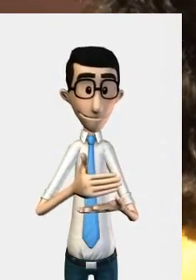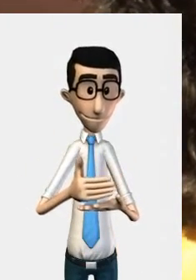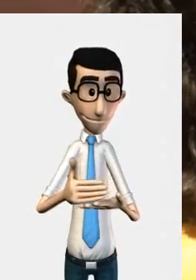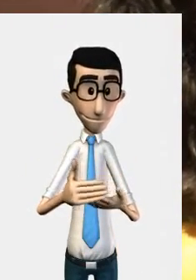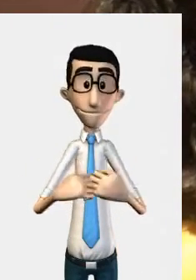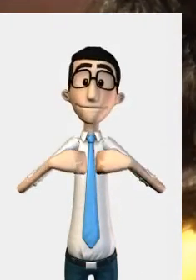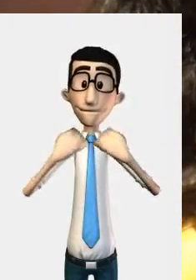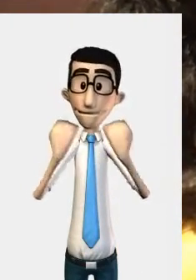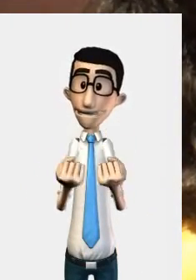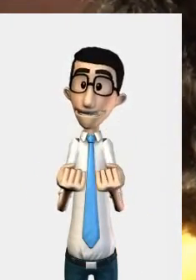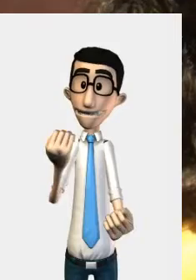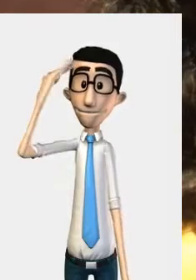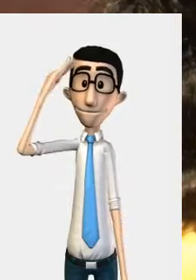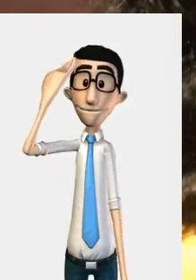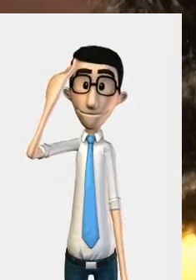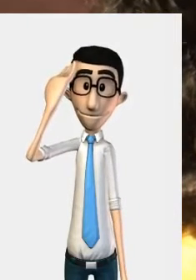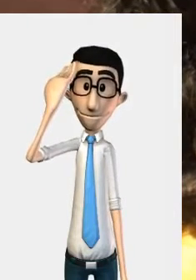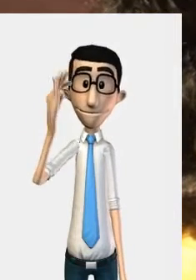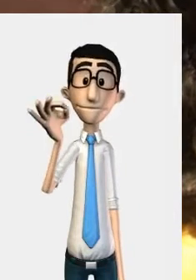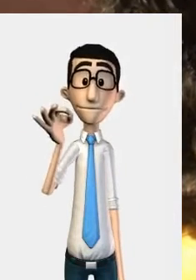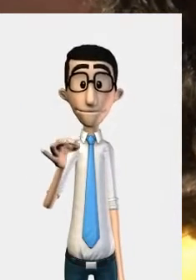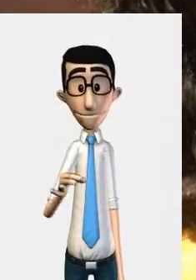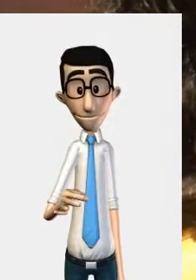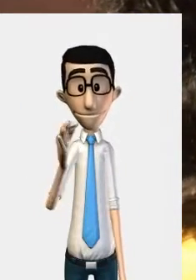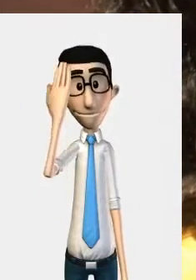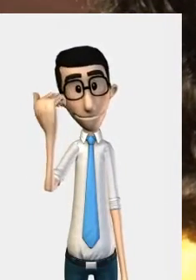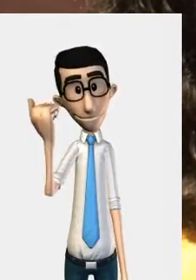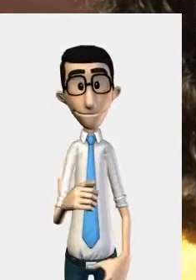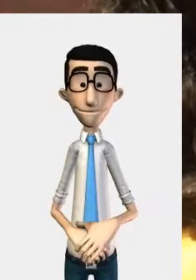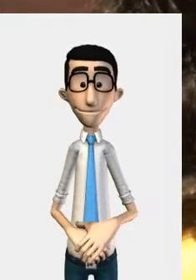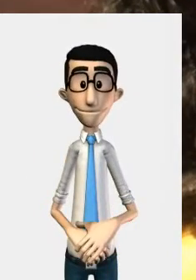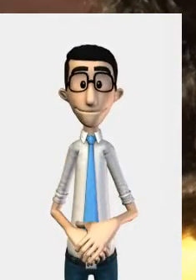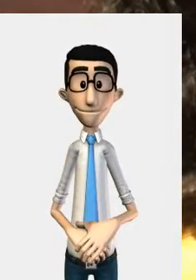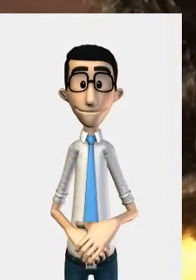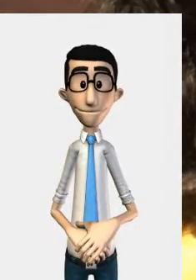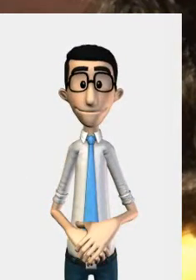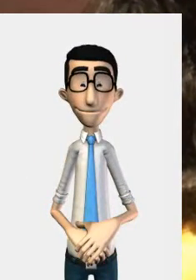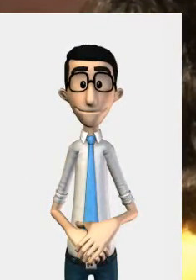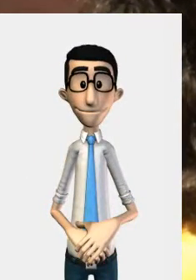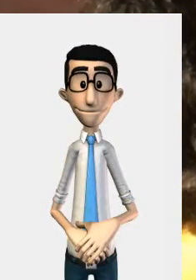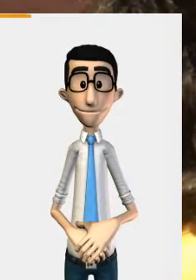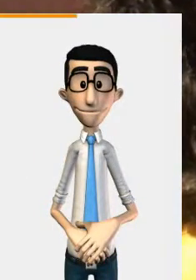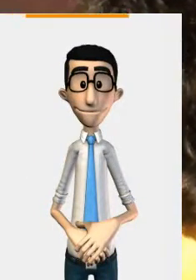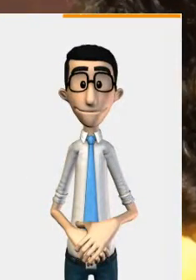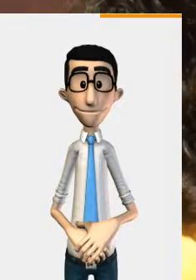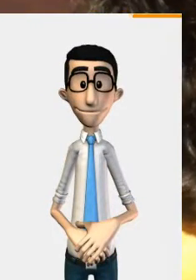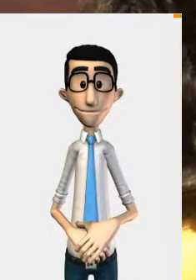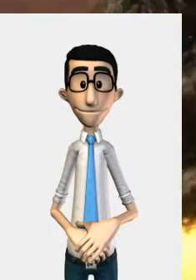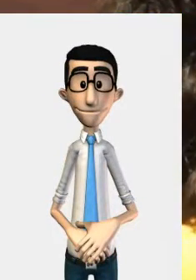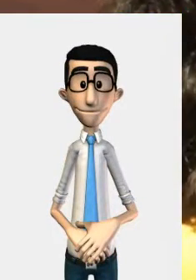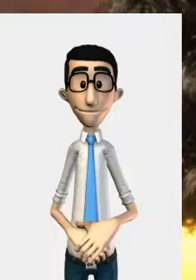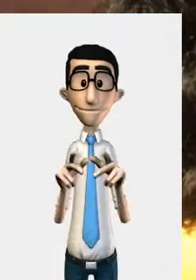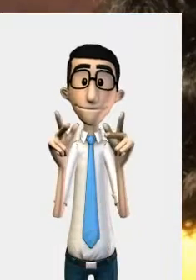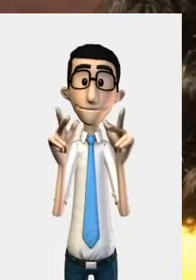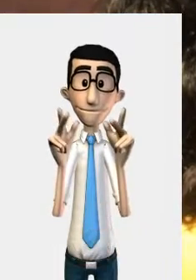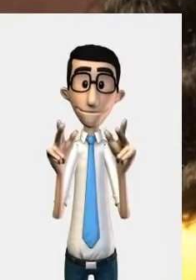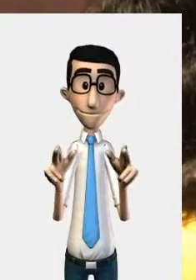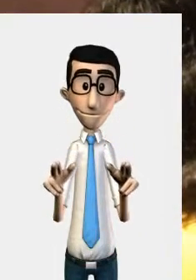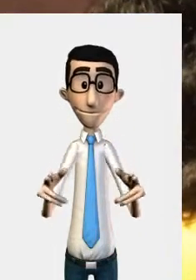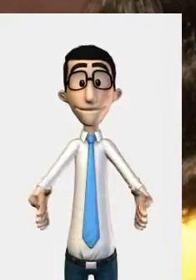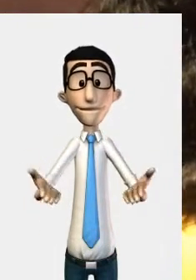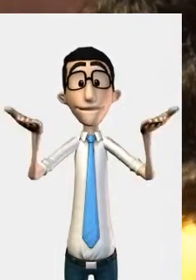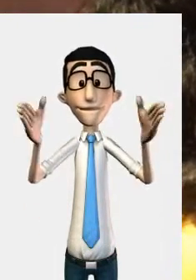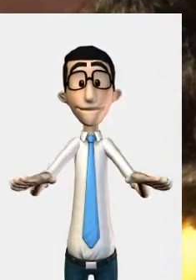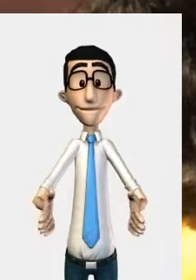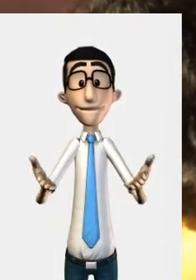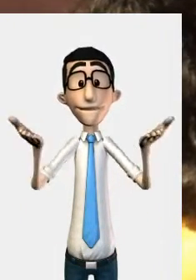tempo na área não saber me responder. Por que por exemplo, eu me lembro direitinho de uma pergunta que eu falava assim: nossa, mas agora a